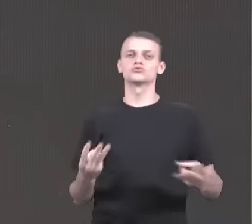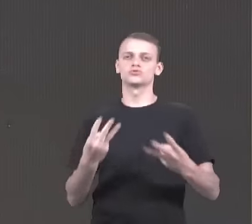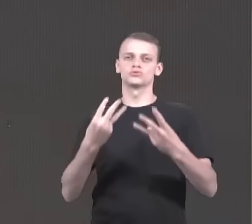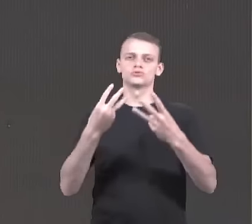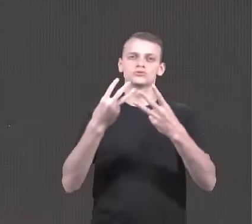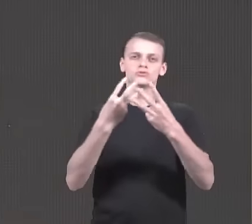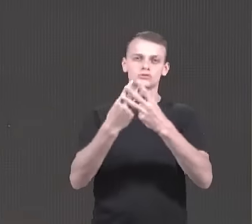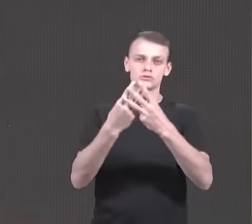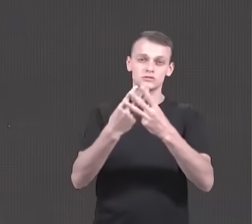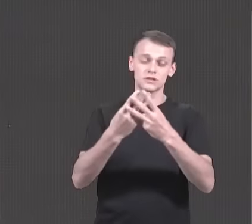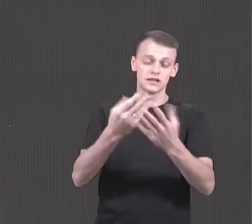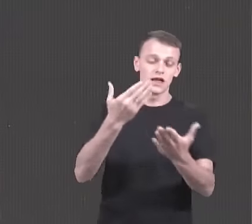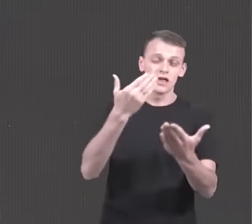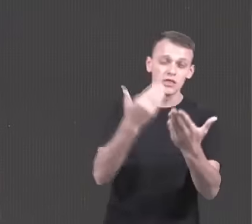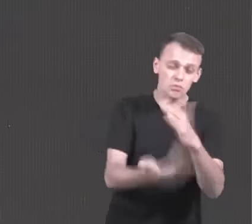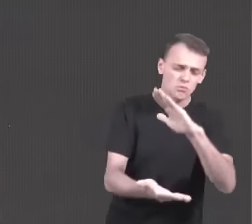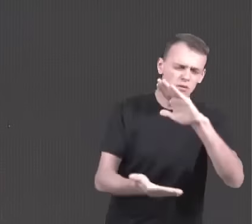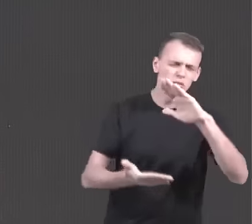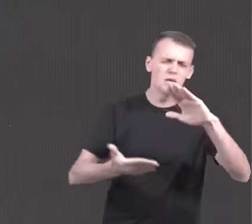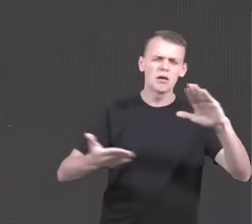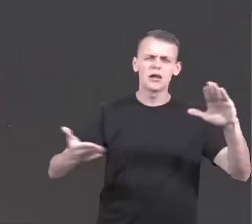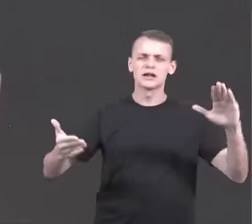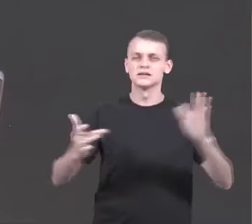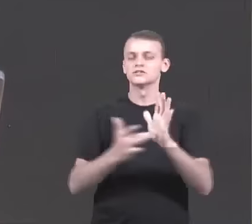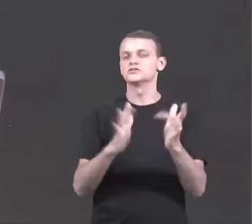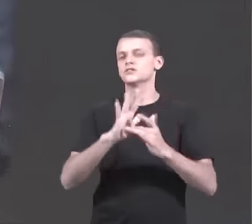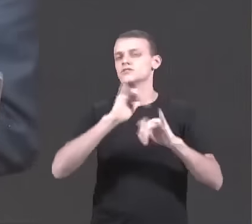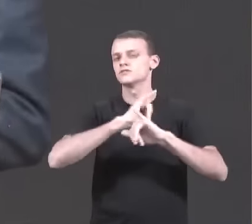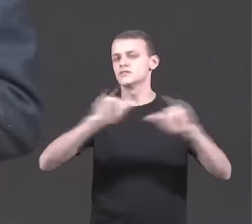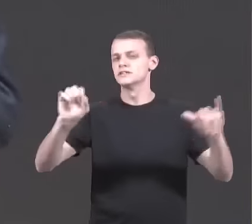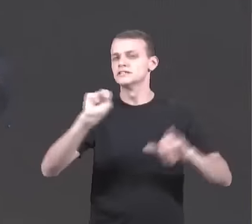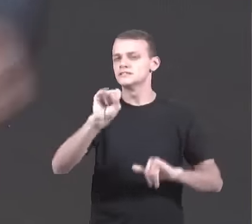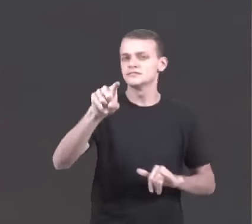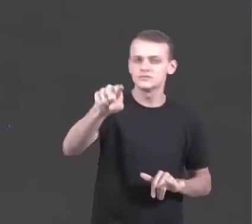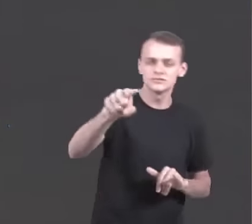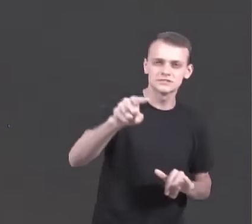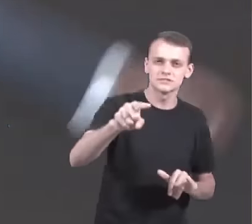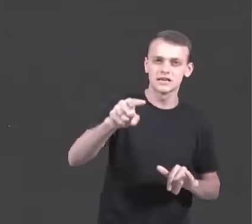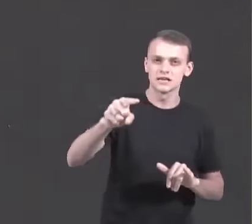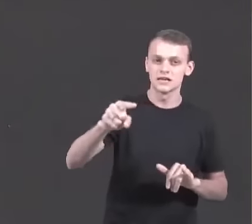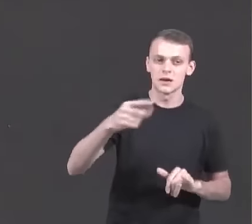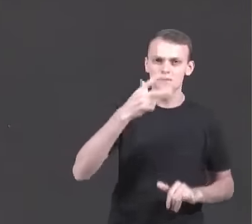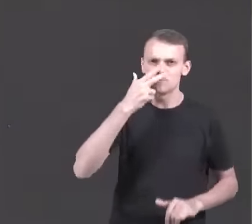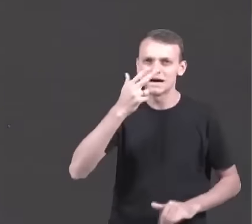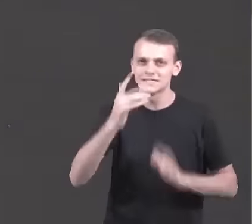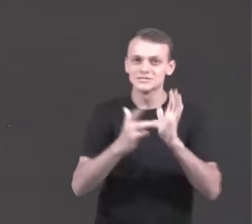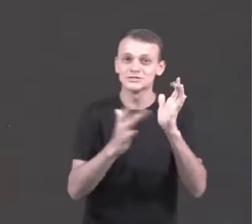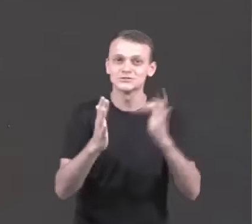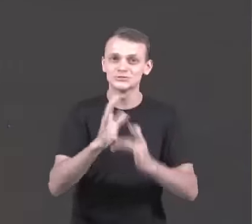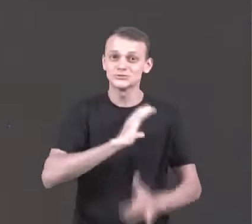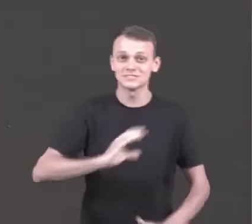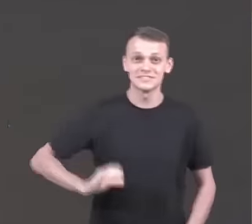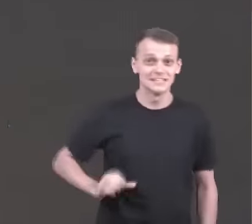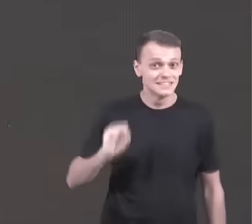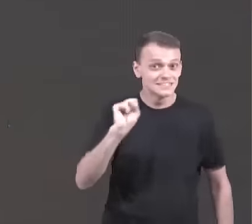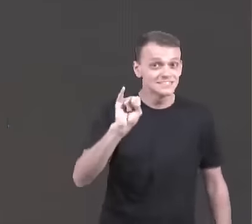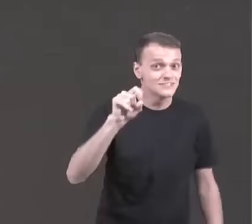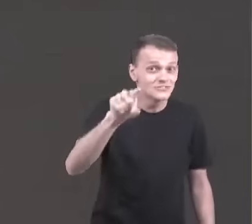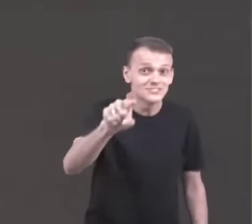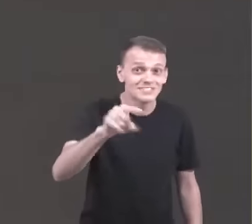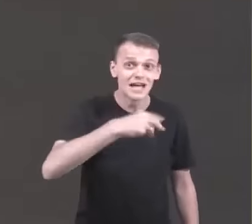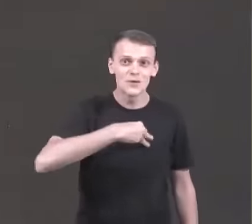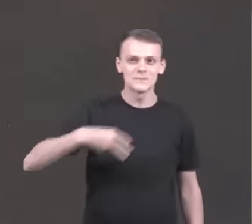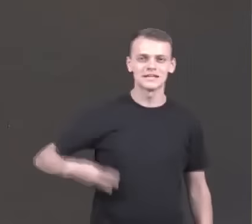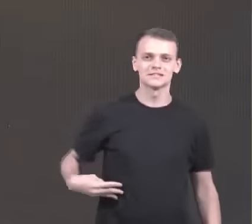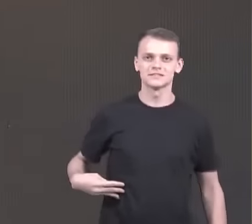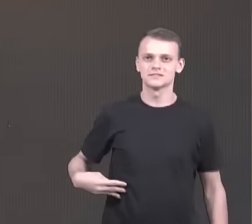foi destruído, destroçado. Jesus disse, se alguém aparecer e dizer que é o Cristo, se alguém disser que é o Messias, não